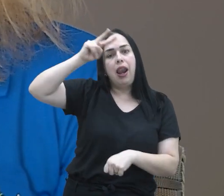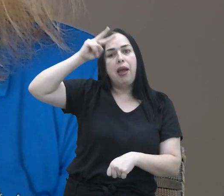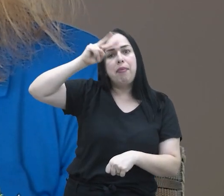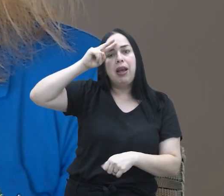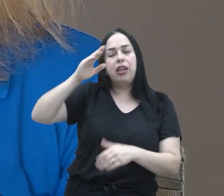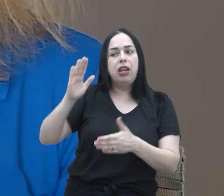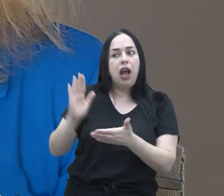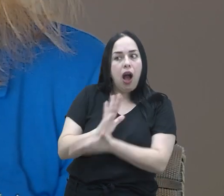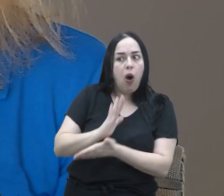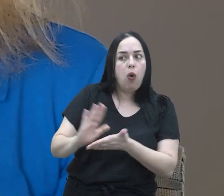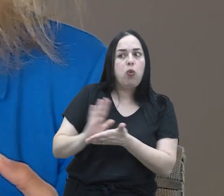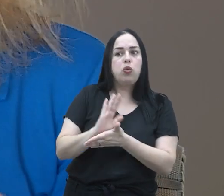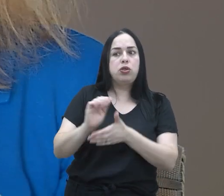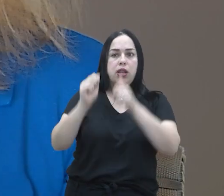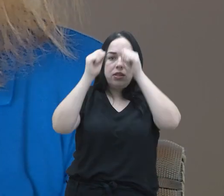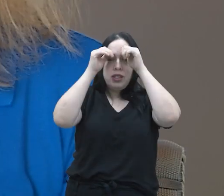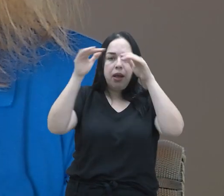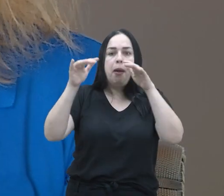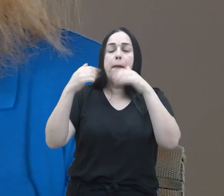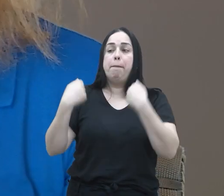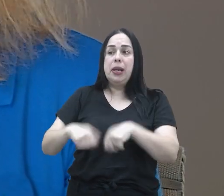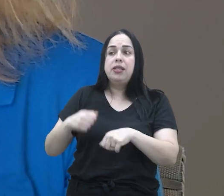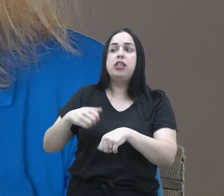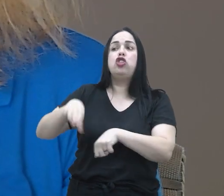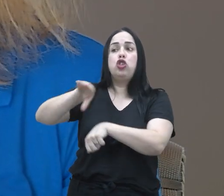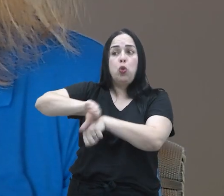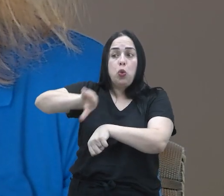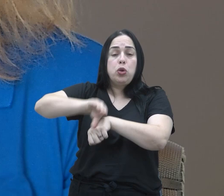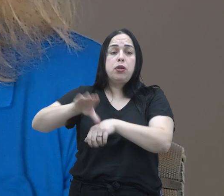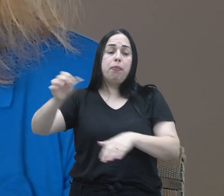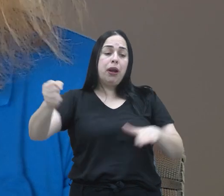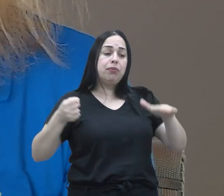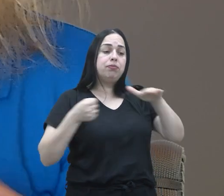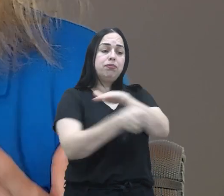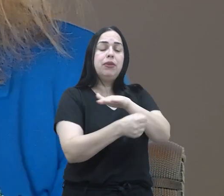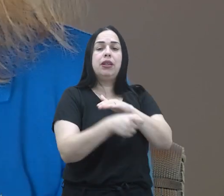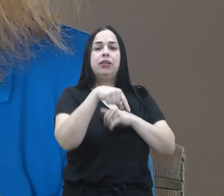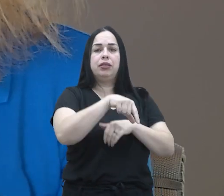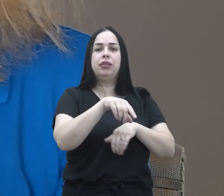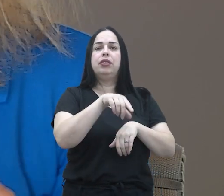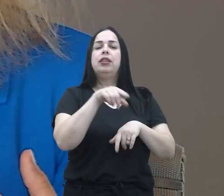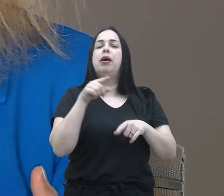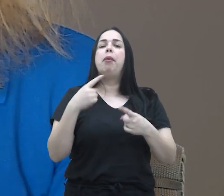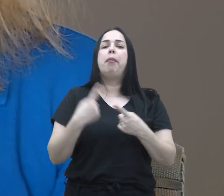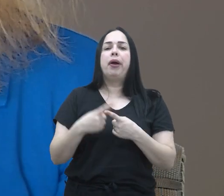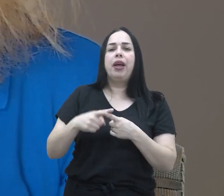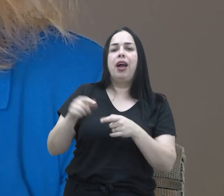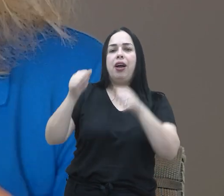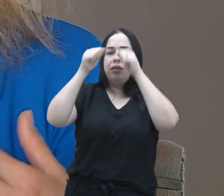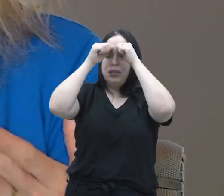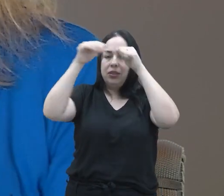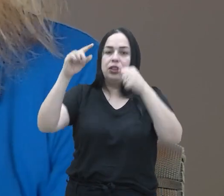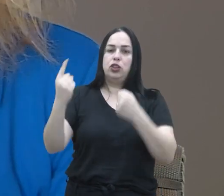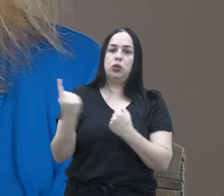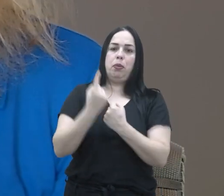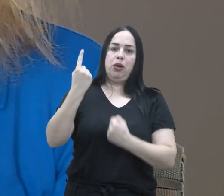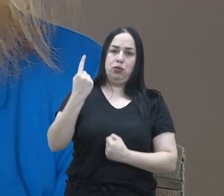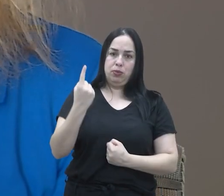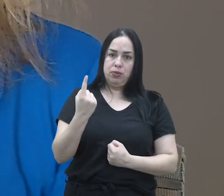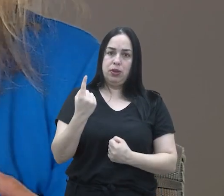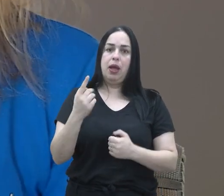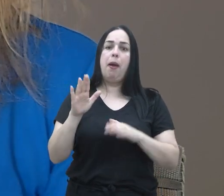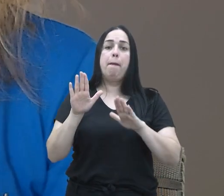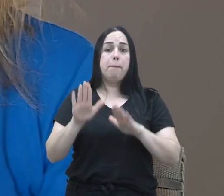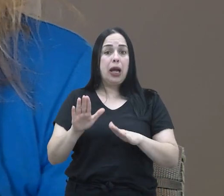vezes os autistas eles vão precisar dessa formação para entrar no mercado de trabalho, que são os autistas mais independentes, o de suporte